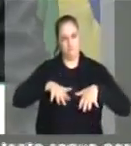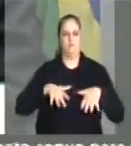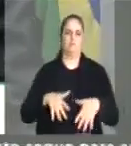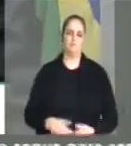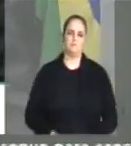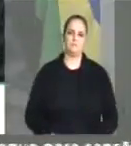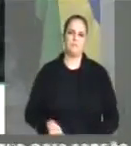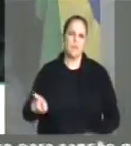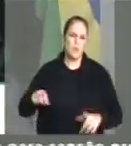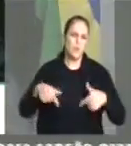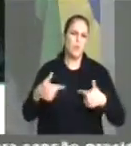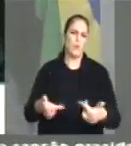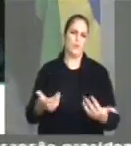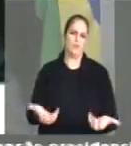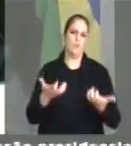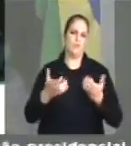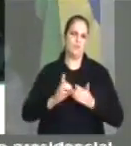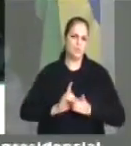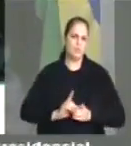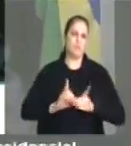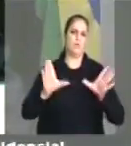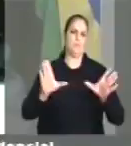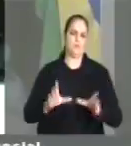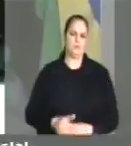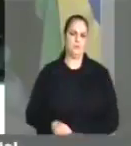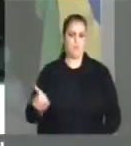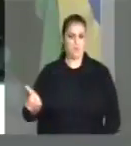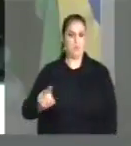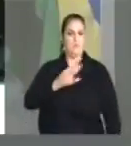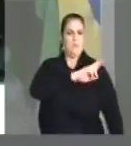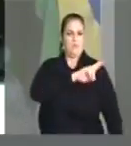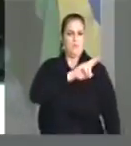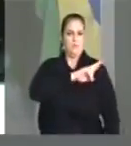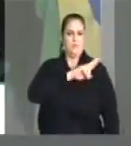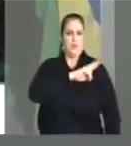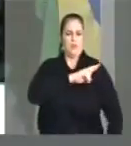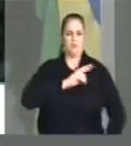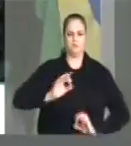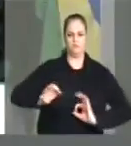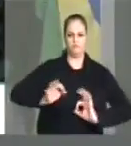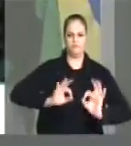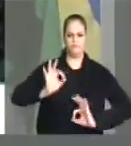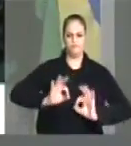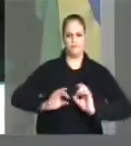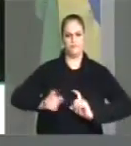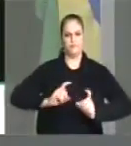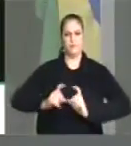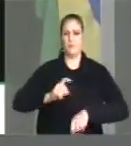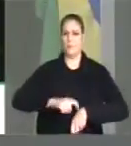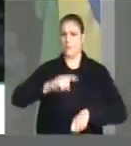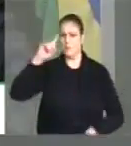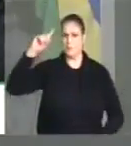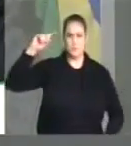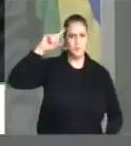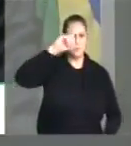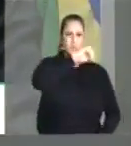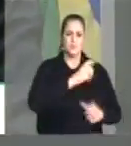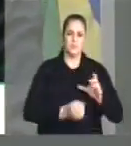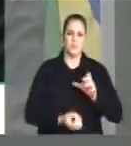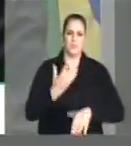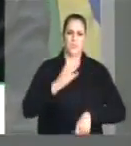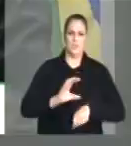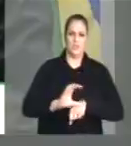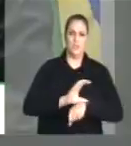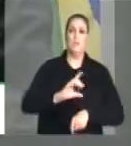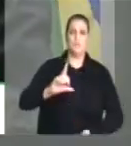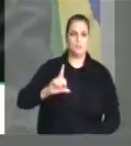Ulisses comandou esta casa num momento difícil da Constituinte, aonde o painel eletrônico